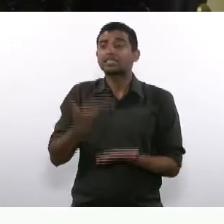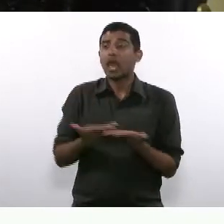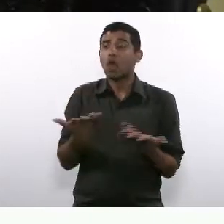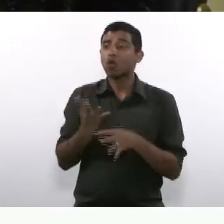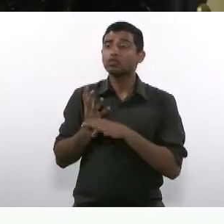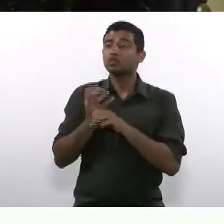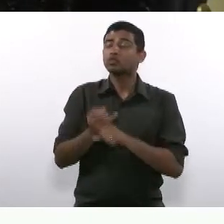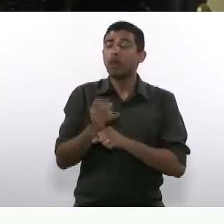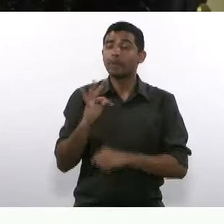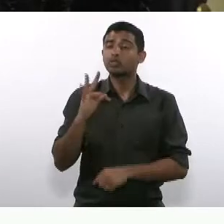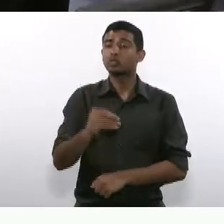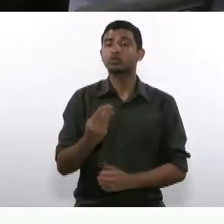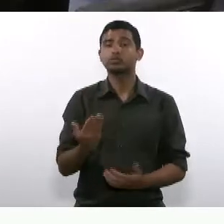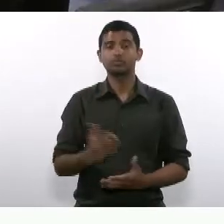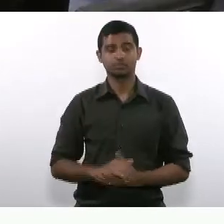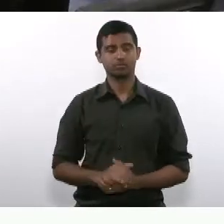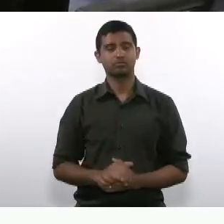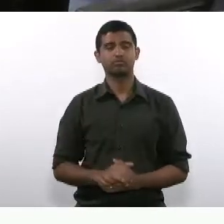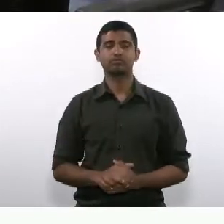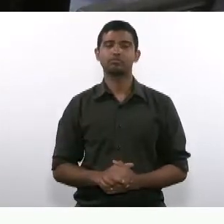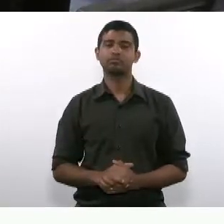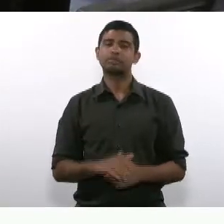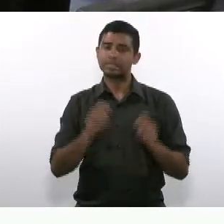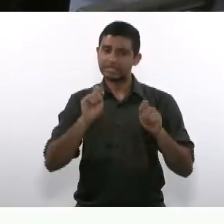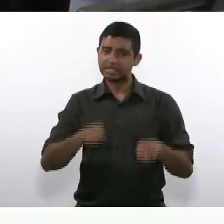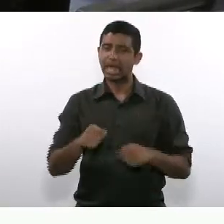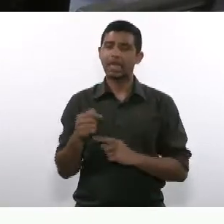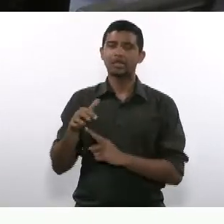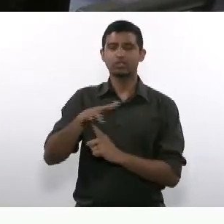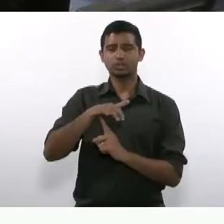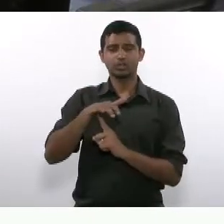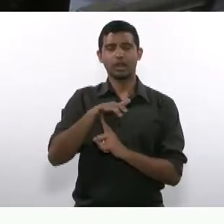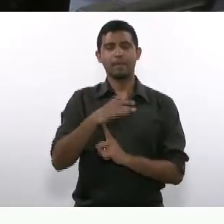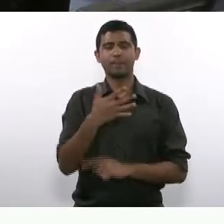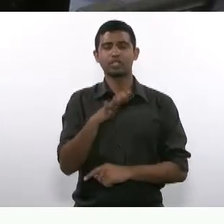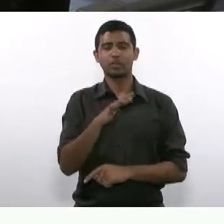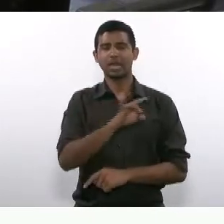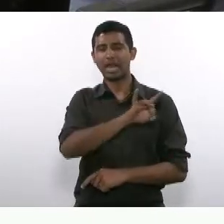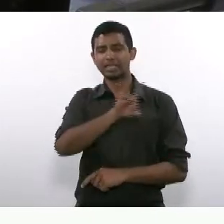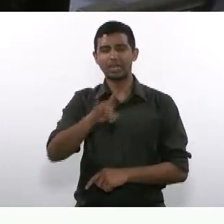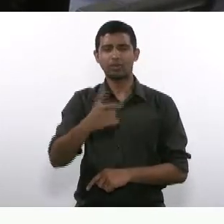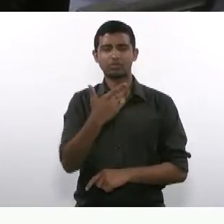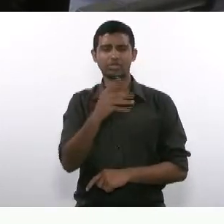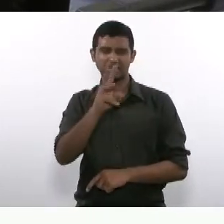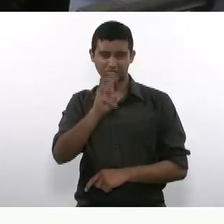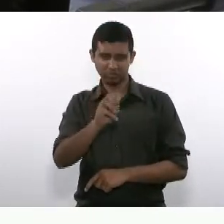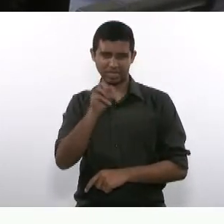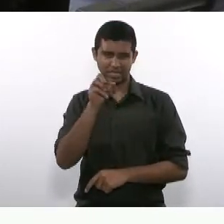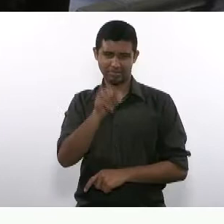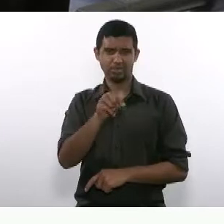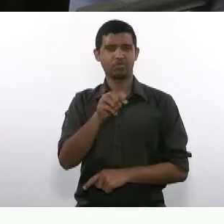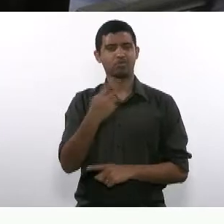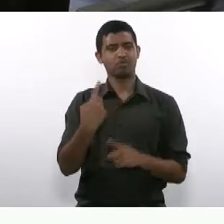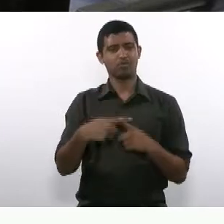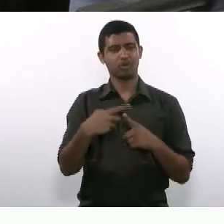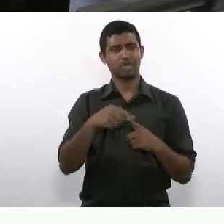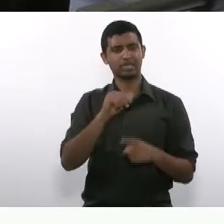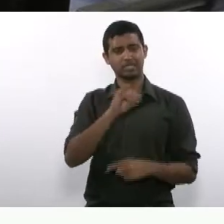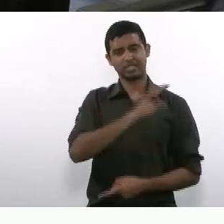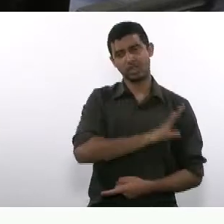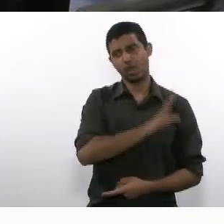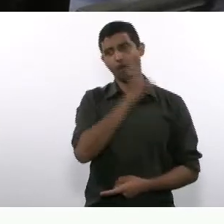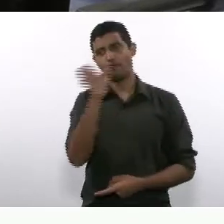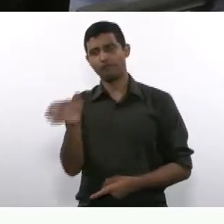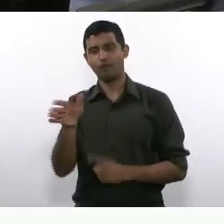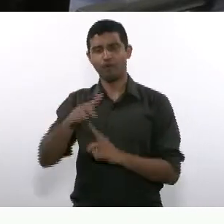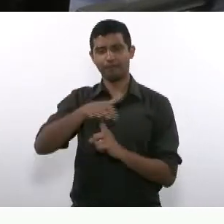10 meses? A gente pode falar por feira, em torno de 250 mil reais, porque, na verdade, quando você participa de uma feira, você